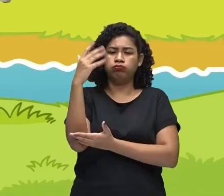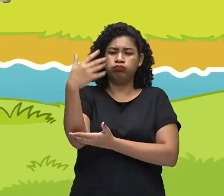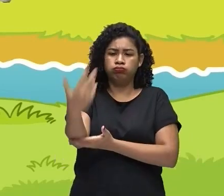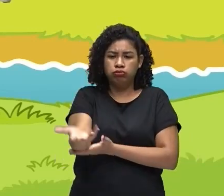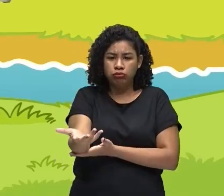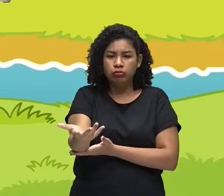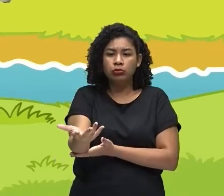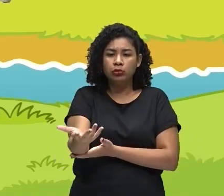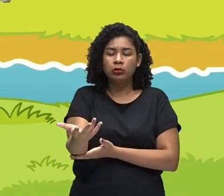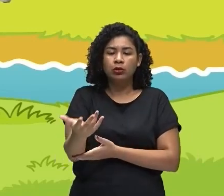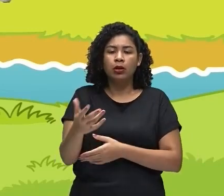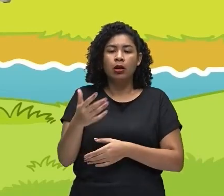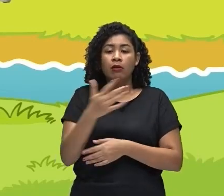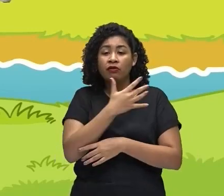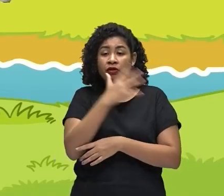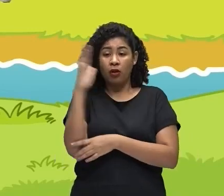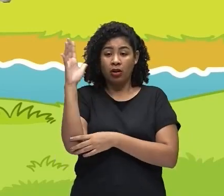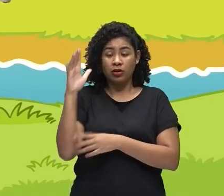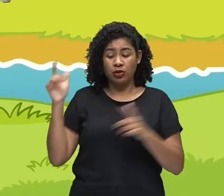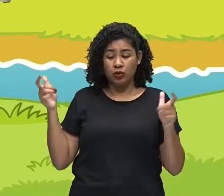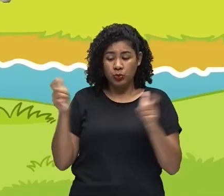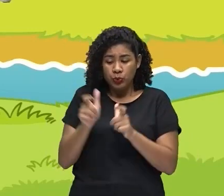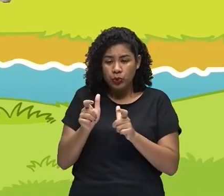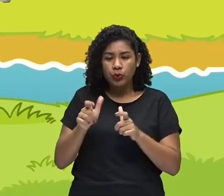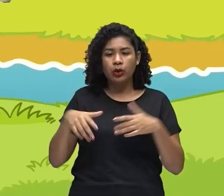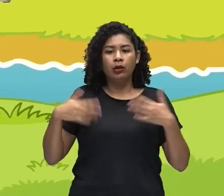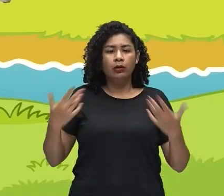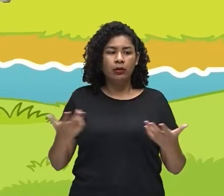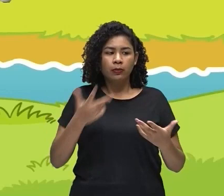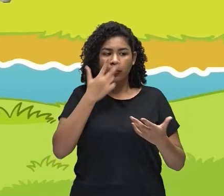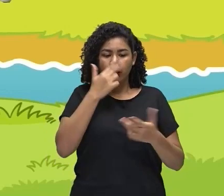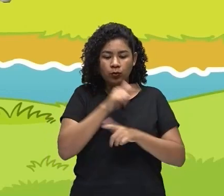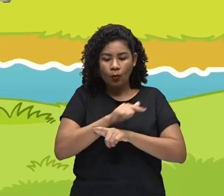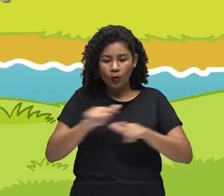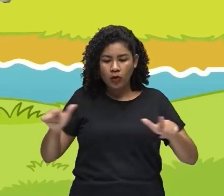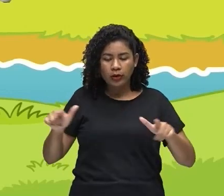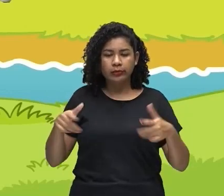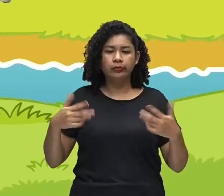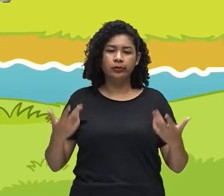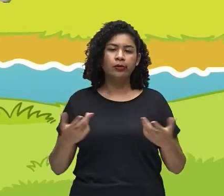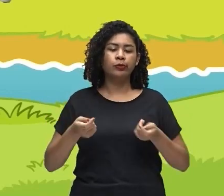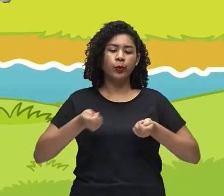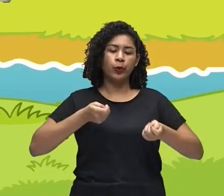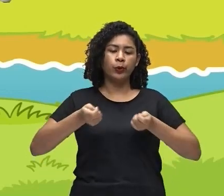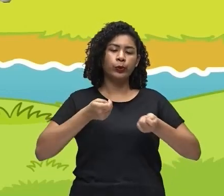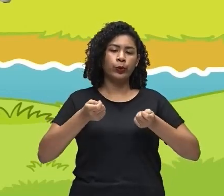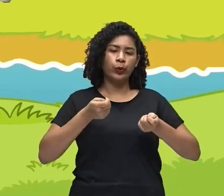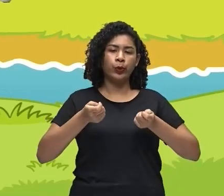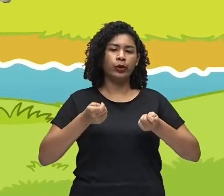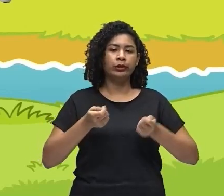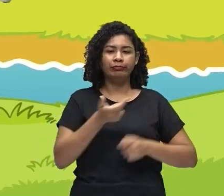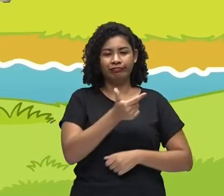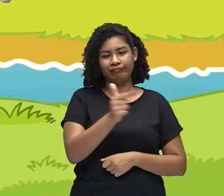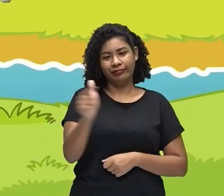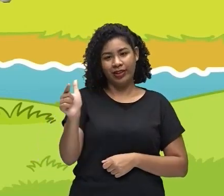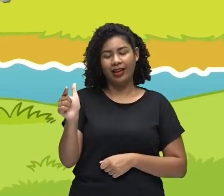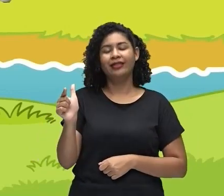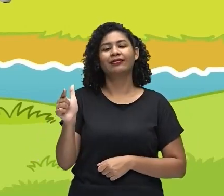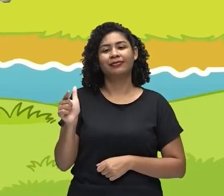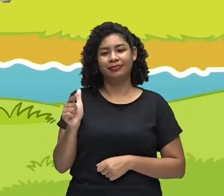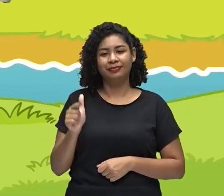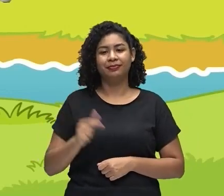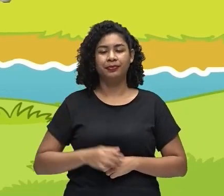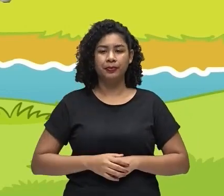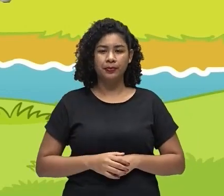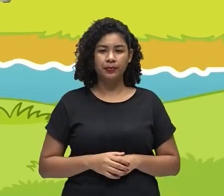o habitat desses animais e aí causa também um desequilíbrio ambiental. Como o próprio nome já fala, né? Desequilibrou completamente aquele